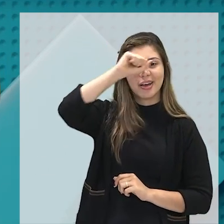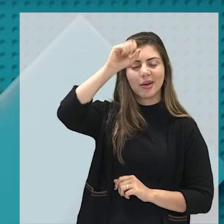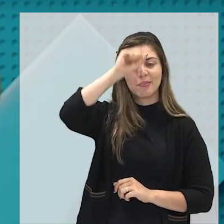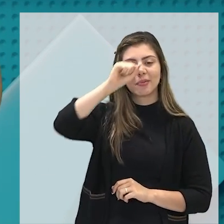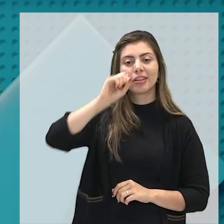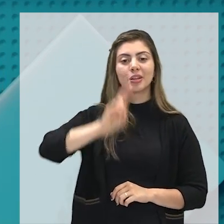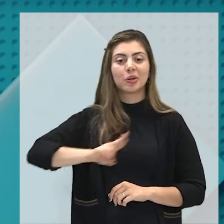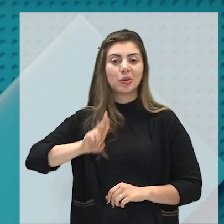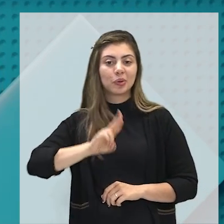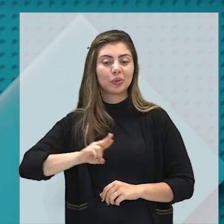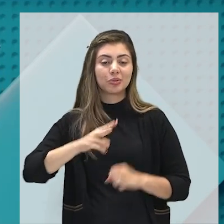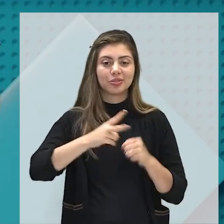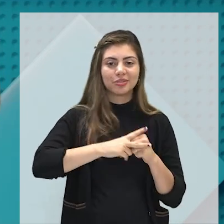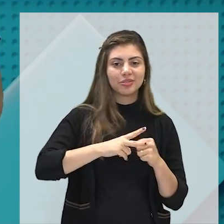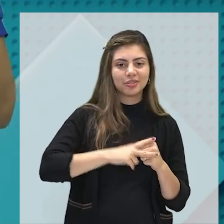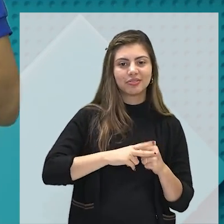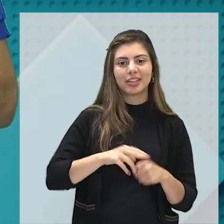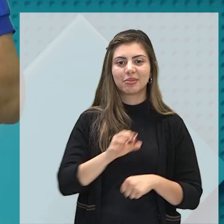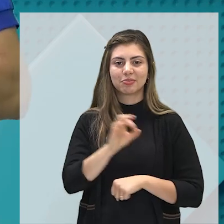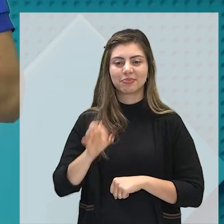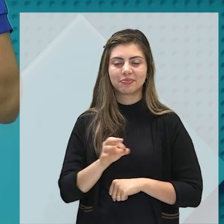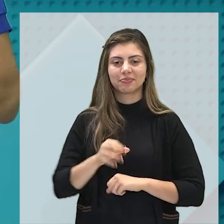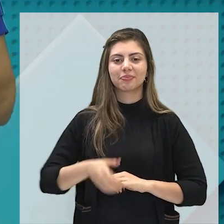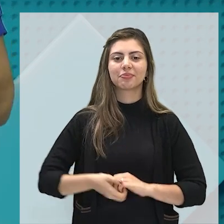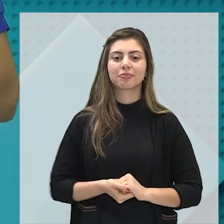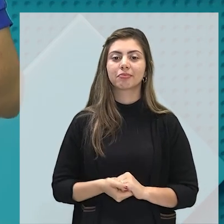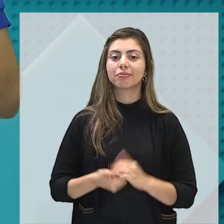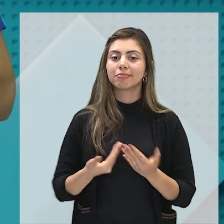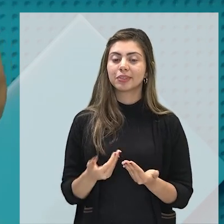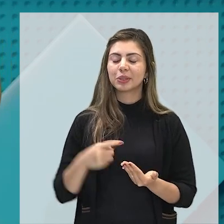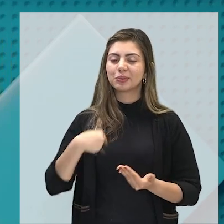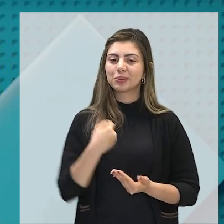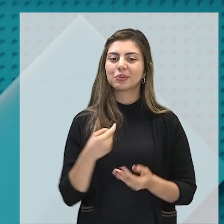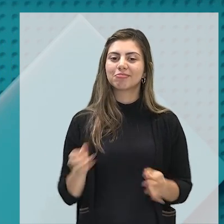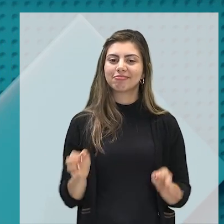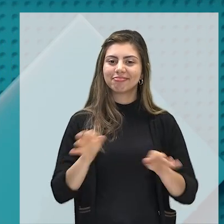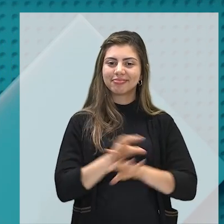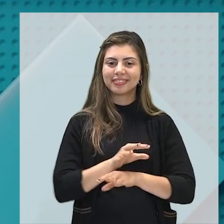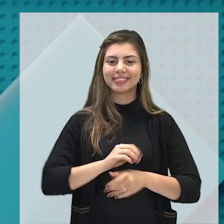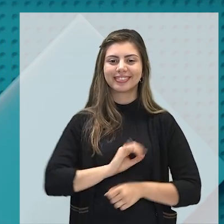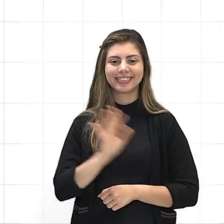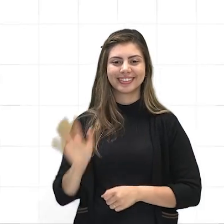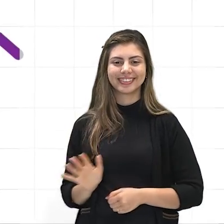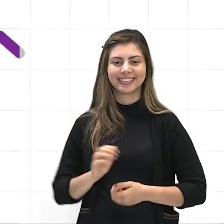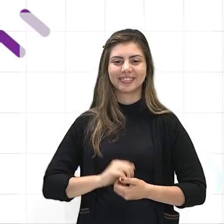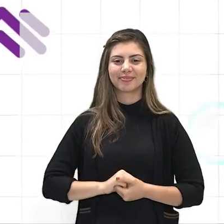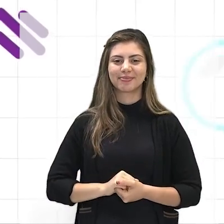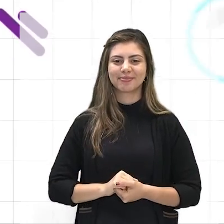verbos modais, tanto can quanto could. E assim a gente encerra a nossa aula de hoje.